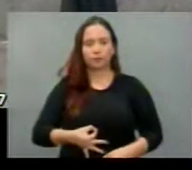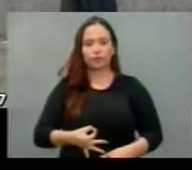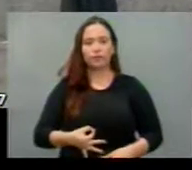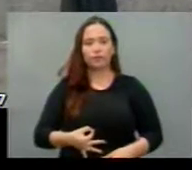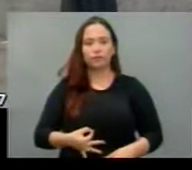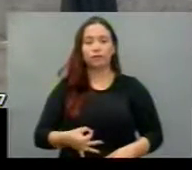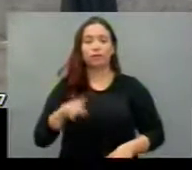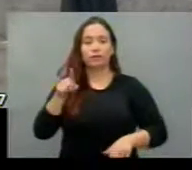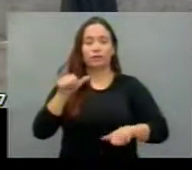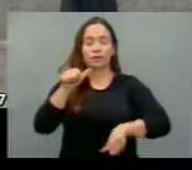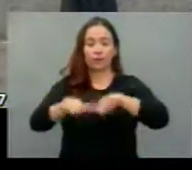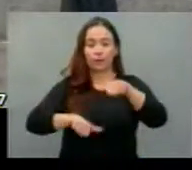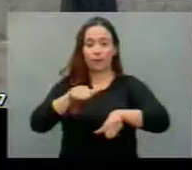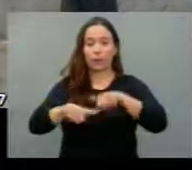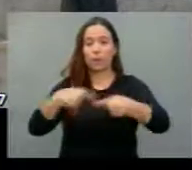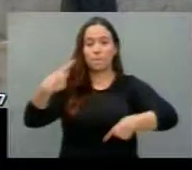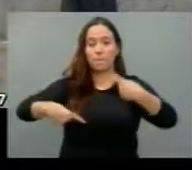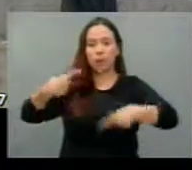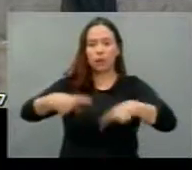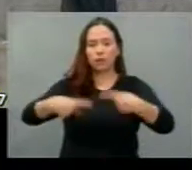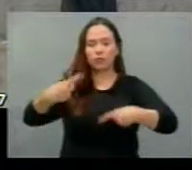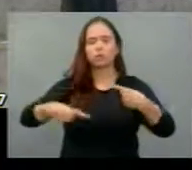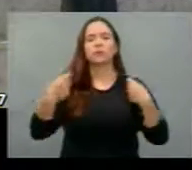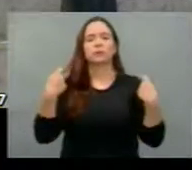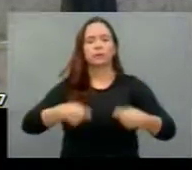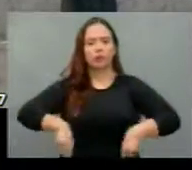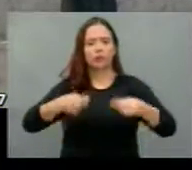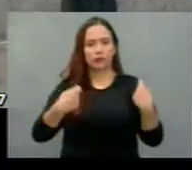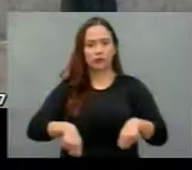essa reforma política tem que ser feita com